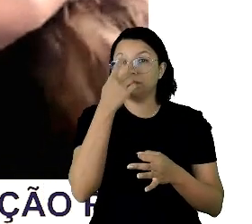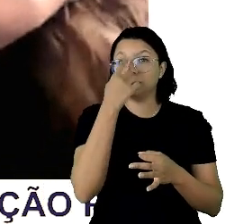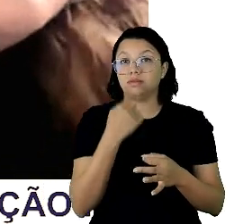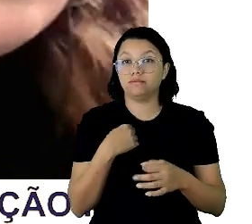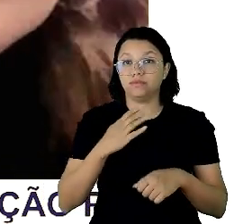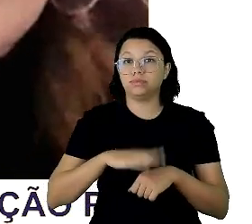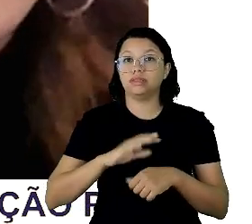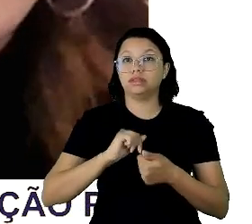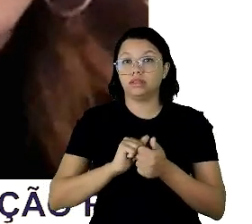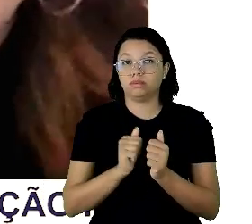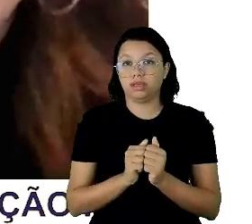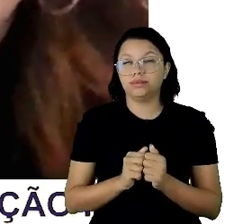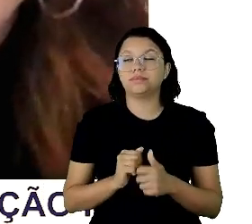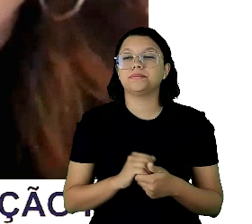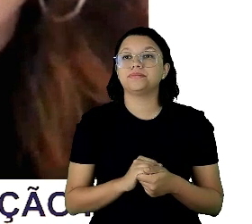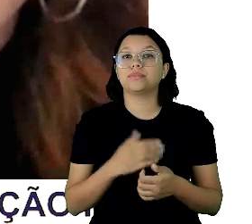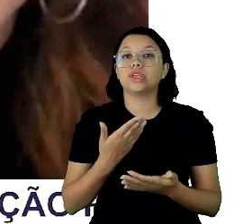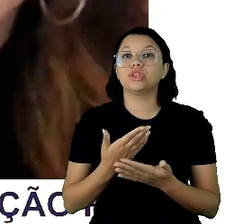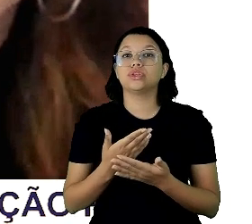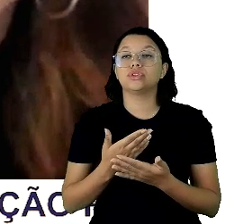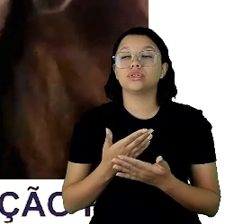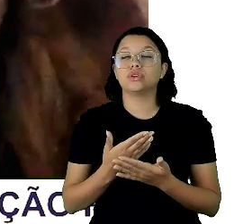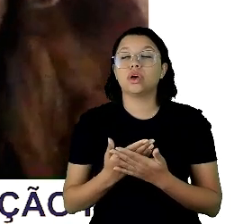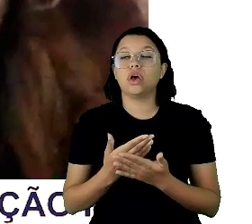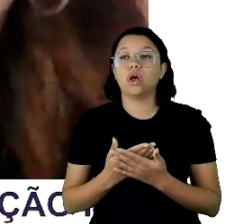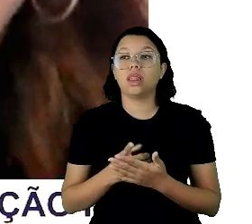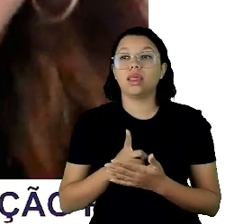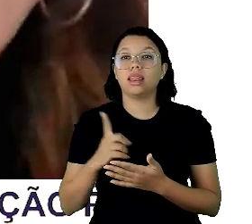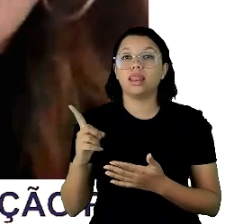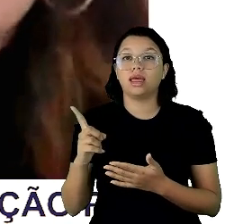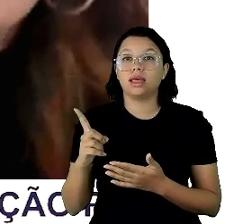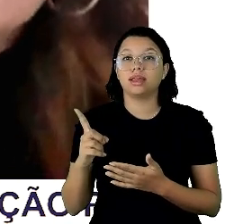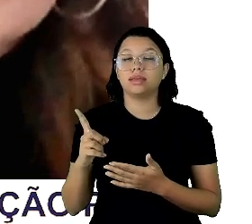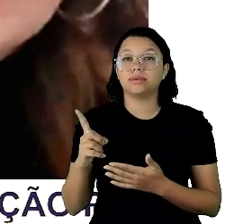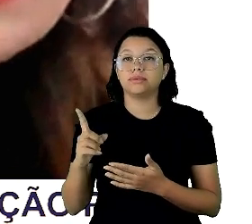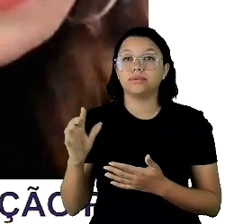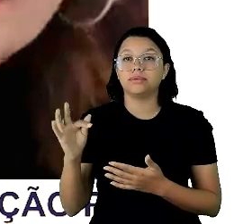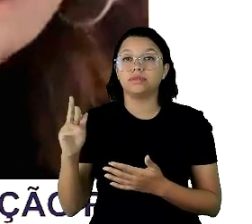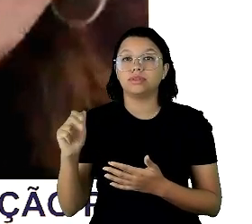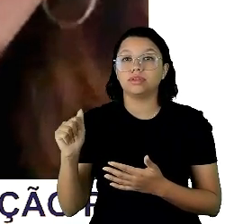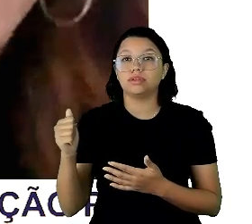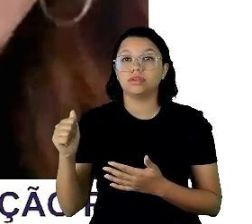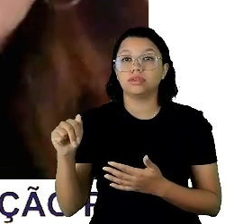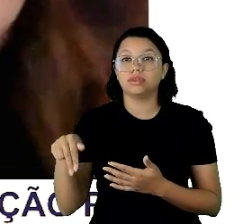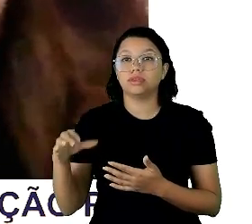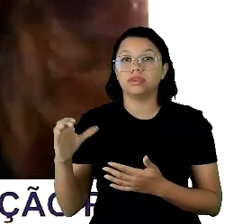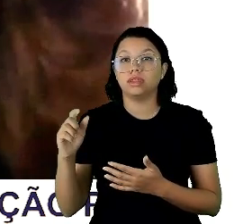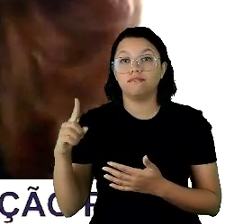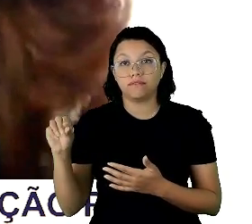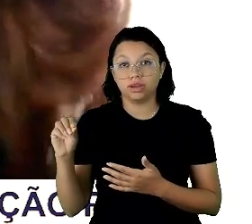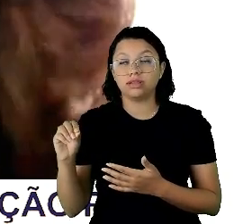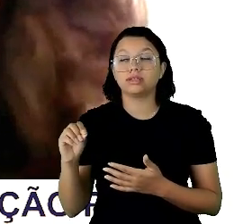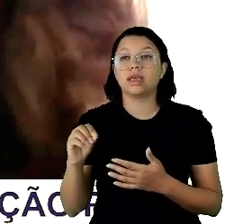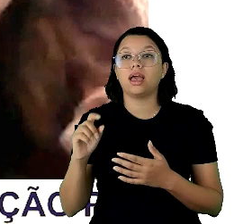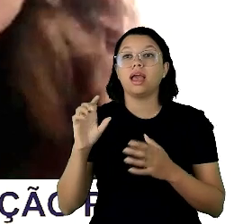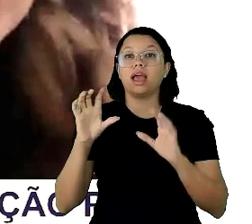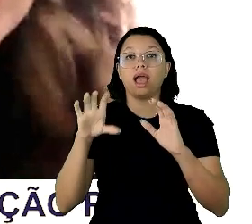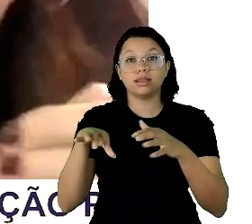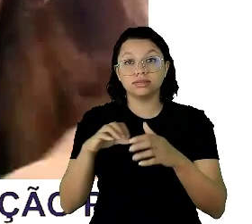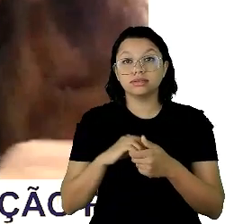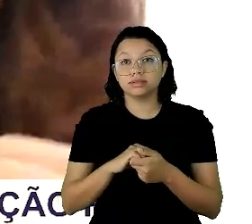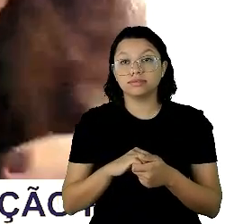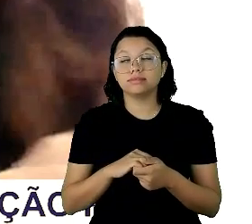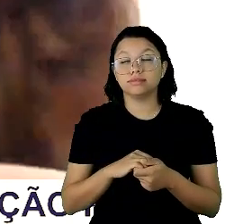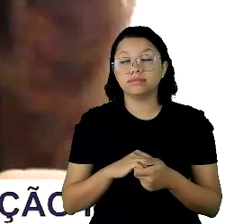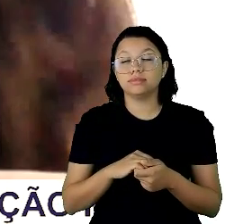entra e ele vai ser preparado para algumas. E aí, assim, eles veem que tem